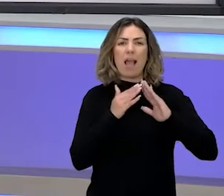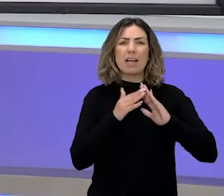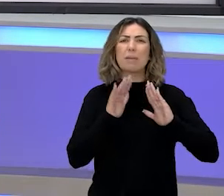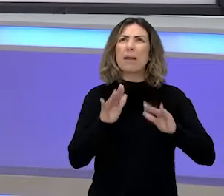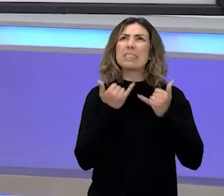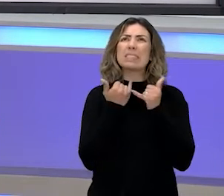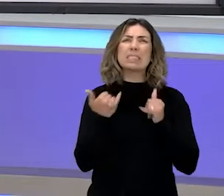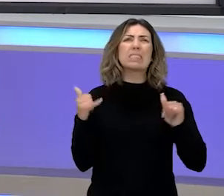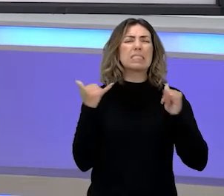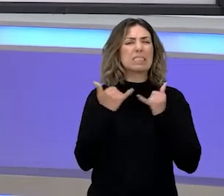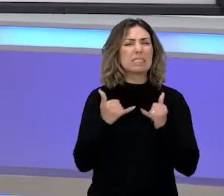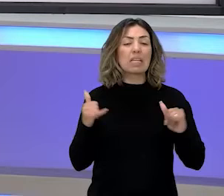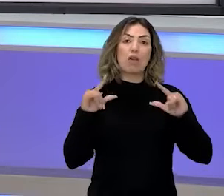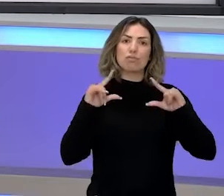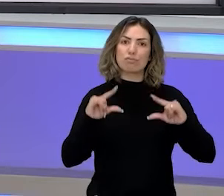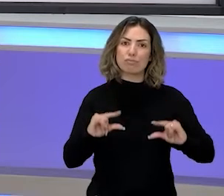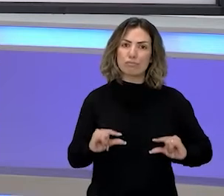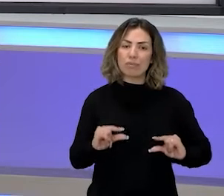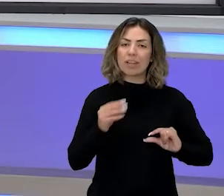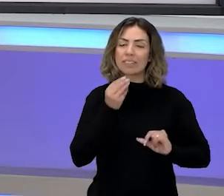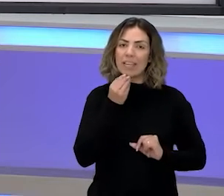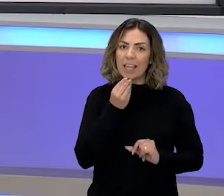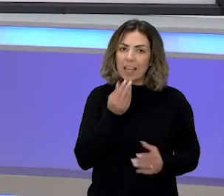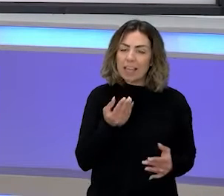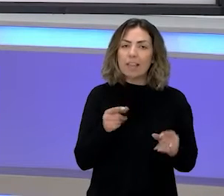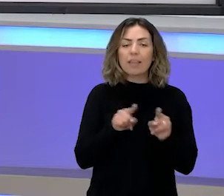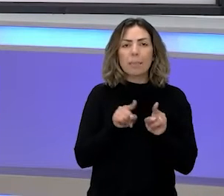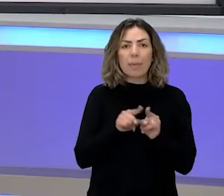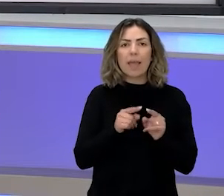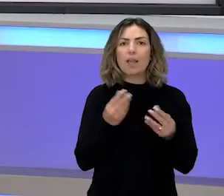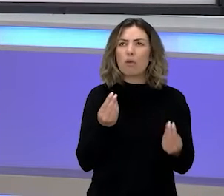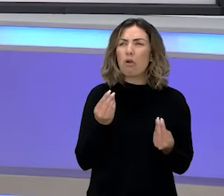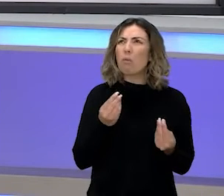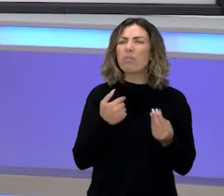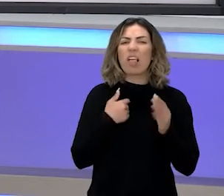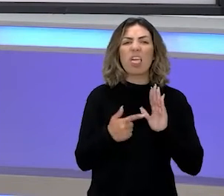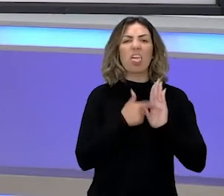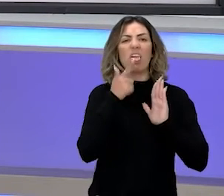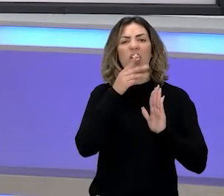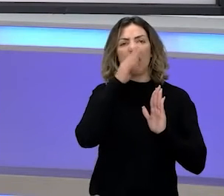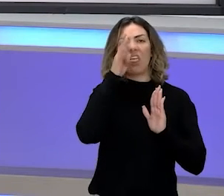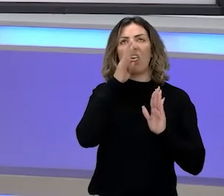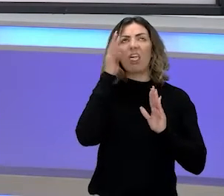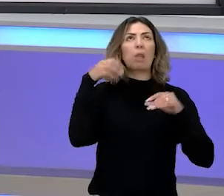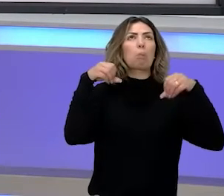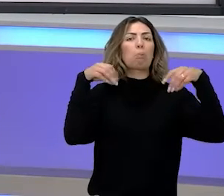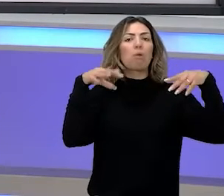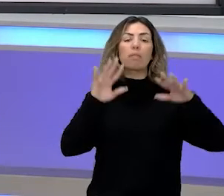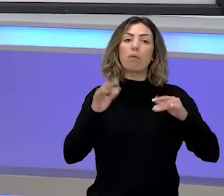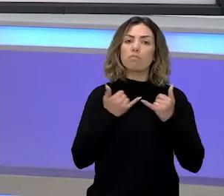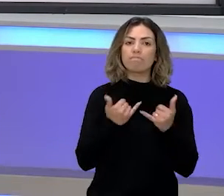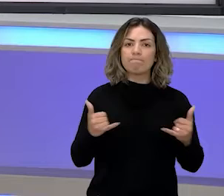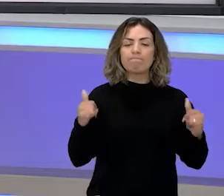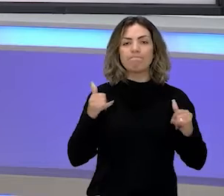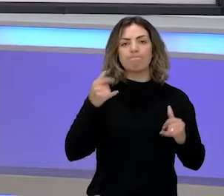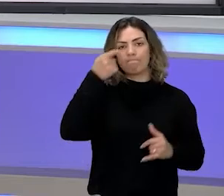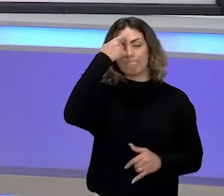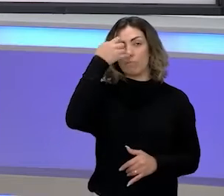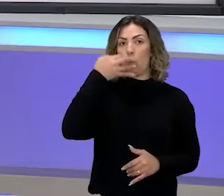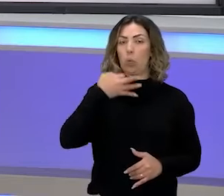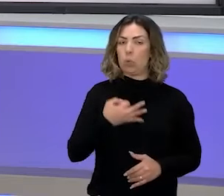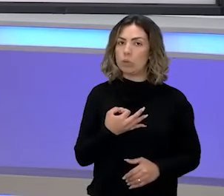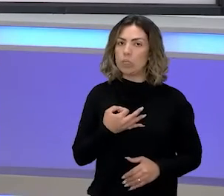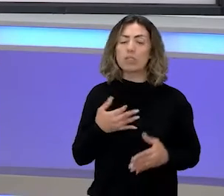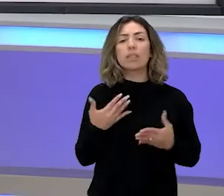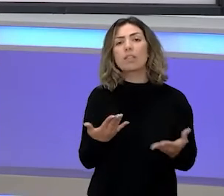poupe energia elétrica, né? Ou use de forma mais consciente. Então, aqui na atividade 2, nós estamos pensando, então,